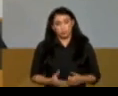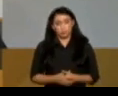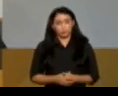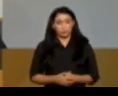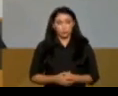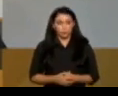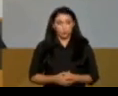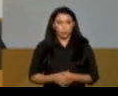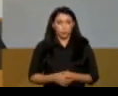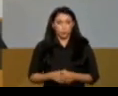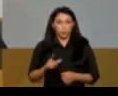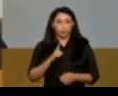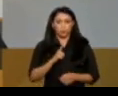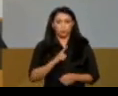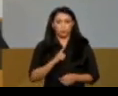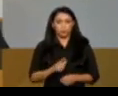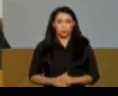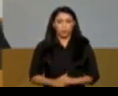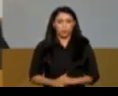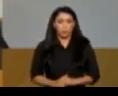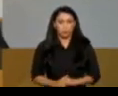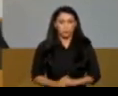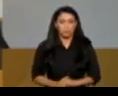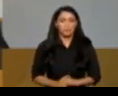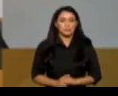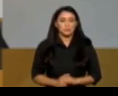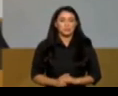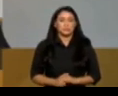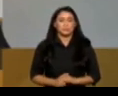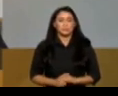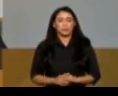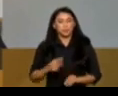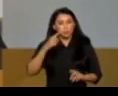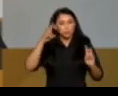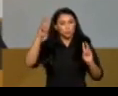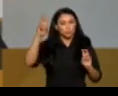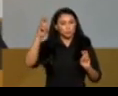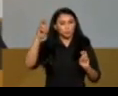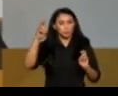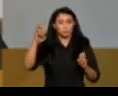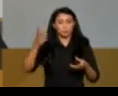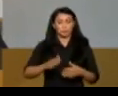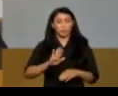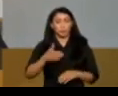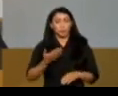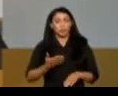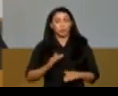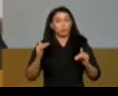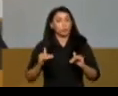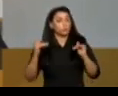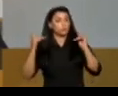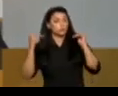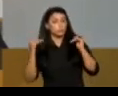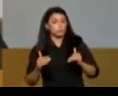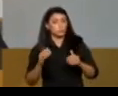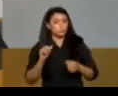Diz, quanto ao desvio de finalidade ou de poder, cogitado no voto do ilustre relator,